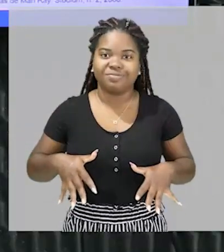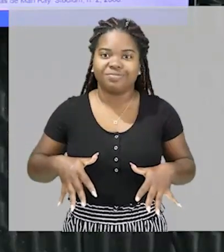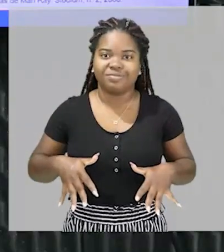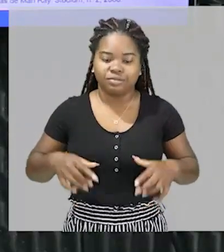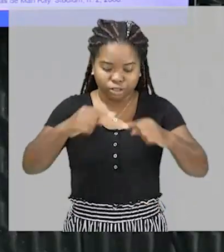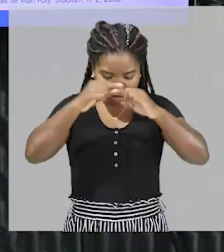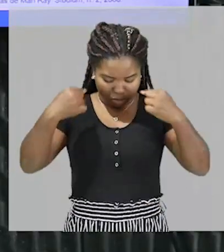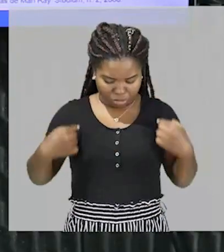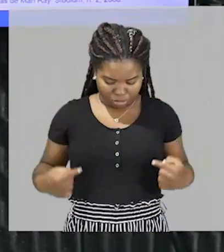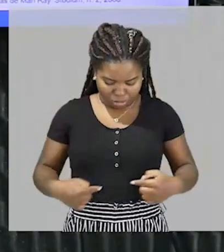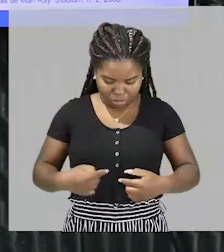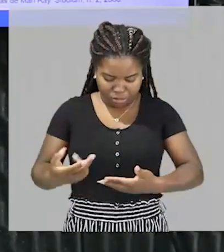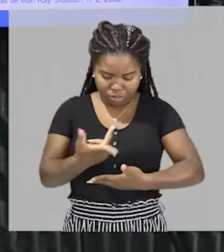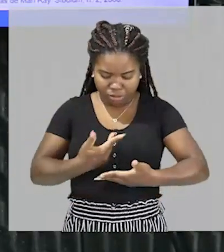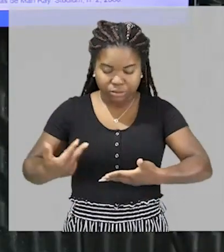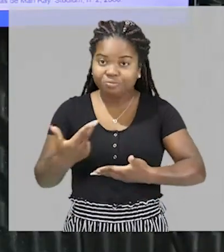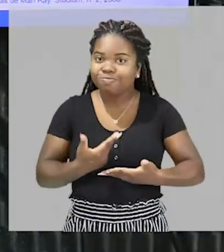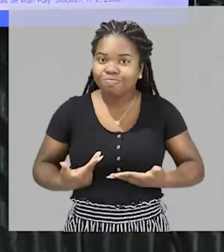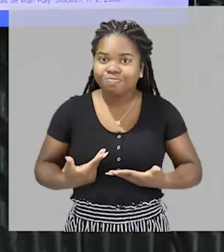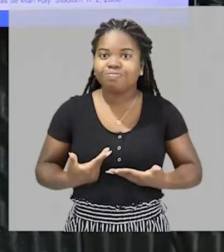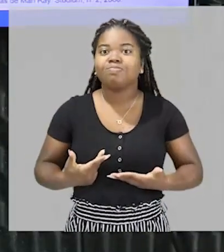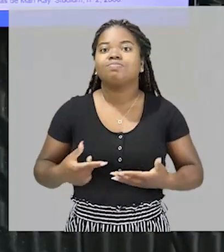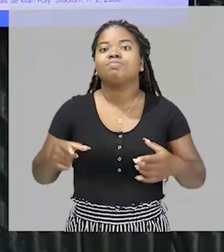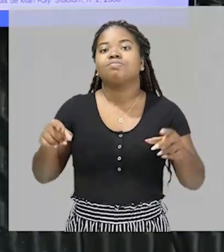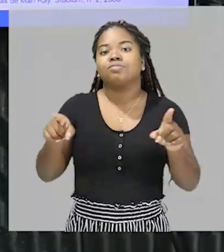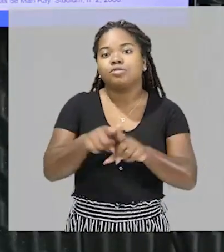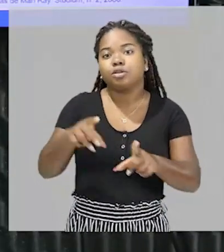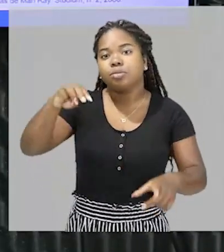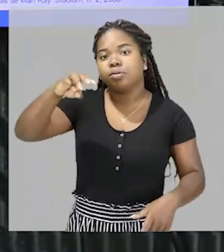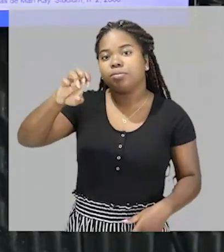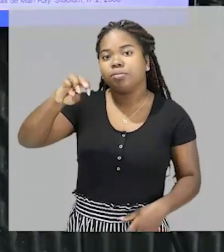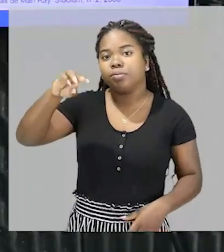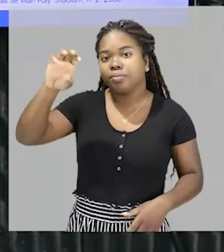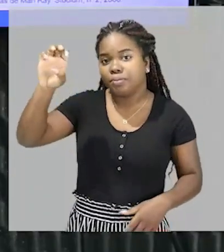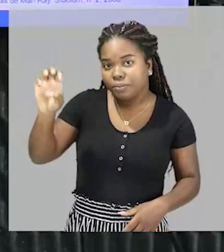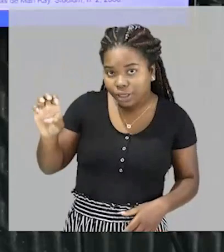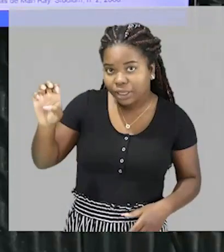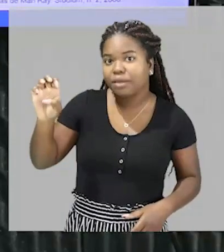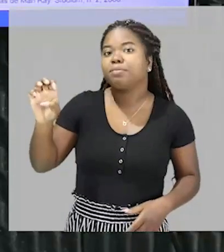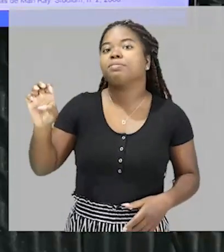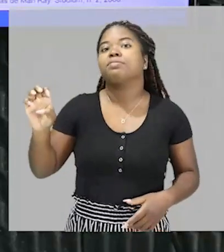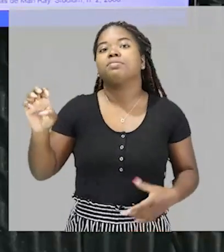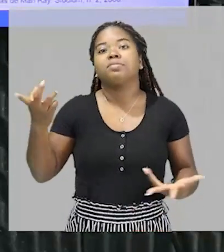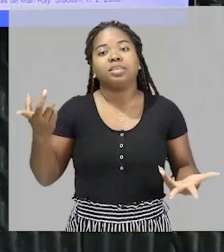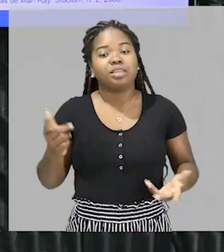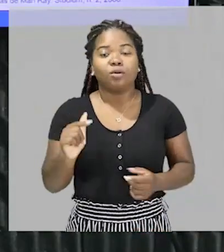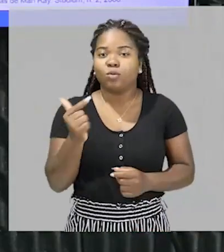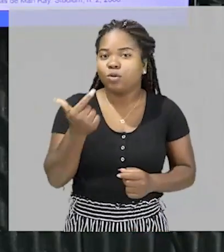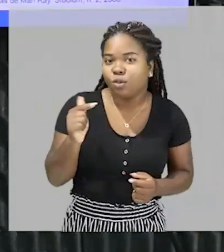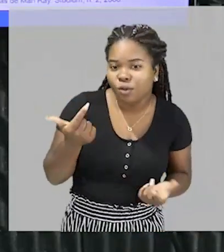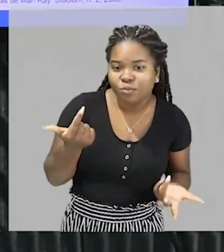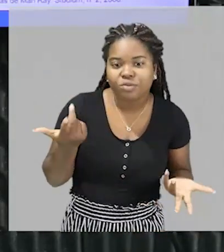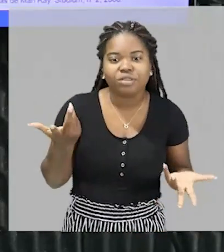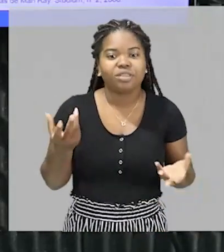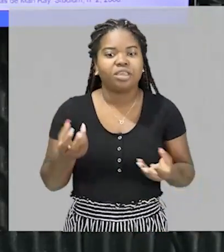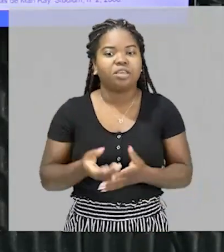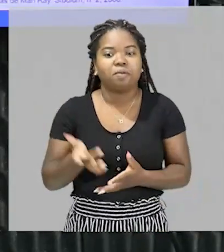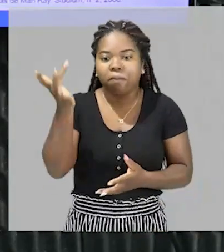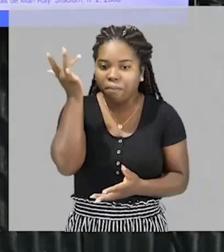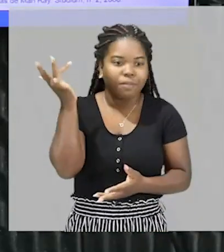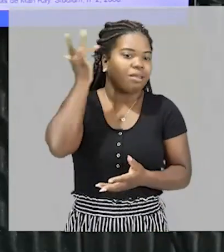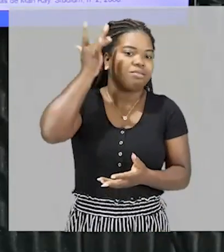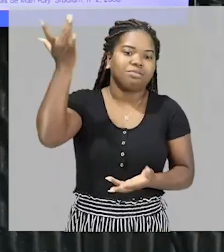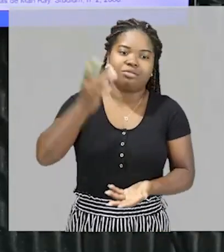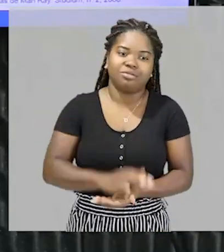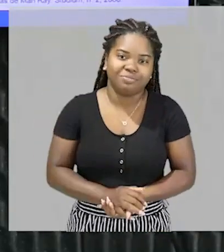um pingo de maturidade para memes. Tanto é que eu já passei por um problema, inclusive pessoal, onde eu coloquei um meme numa das redes